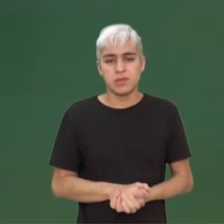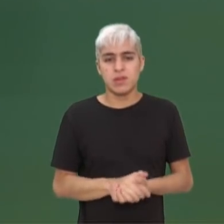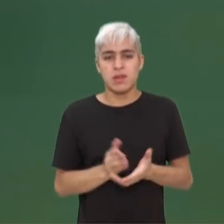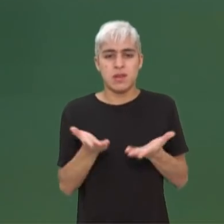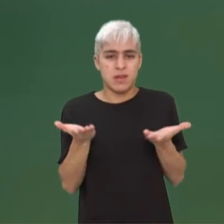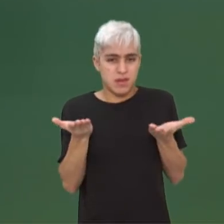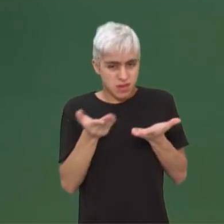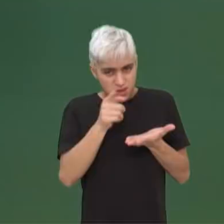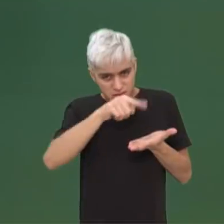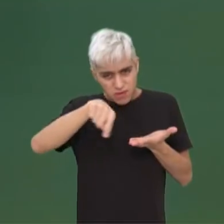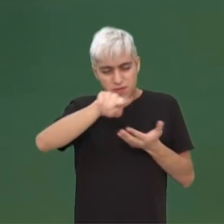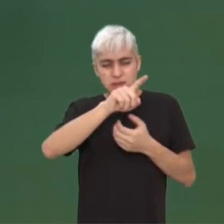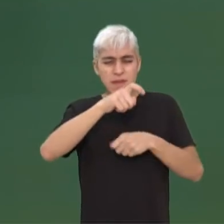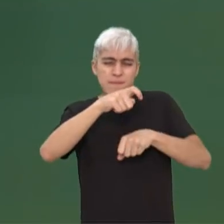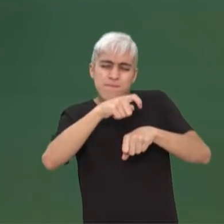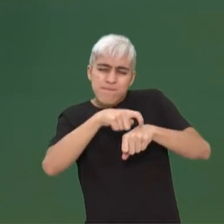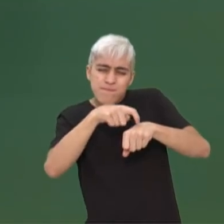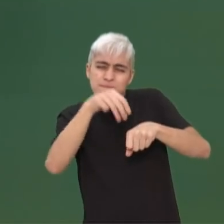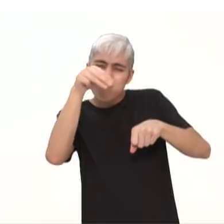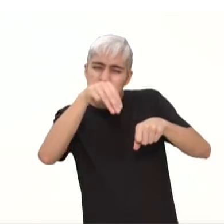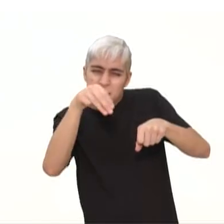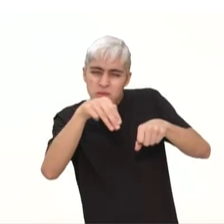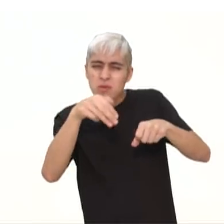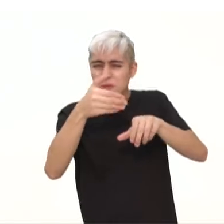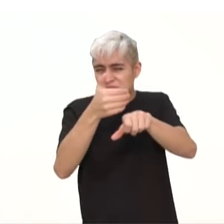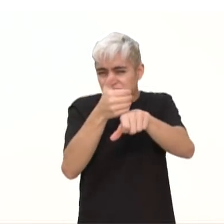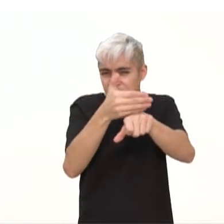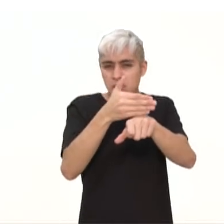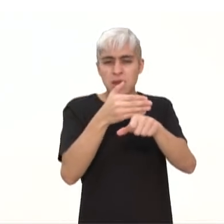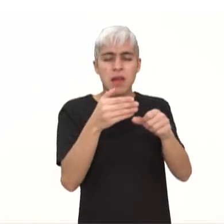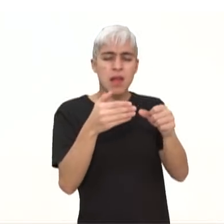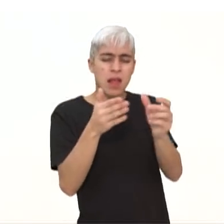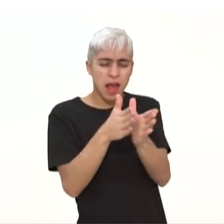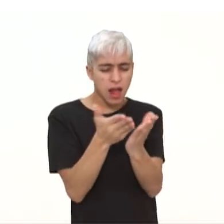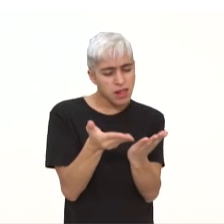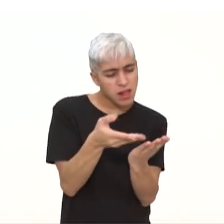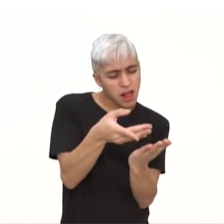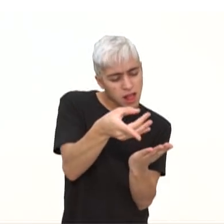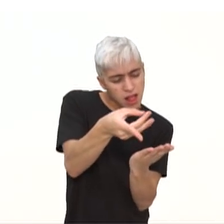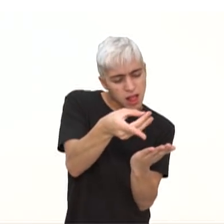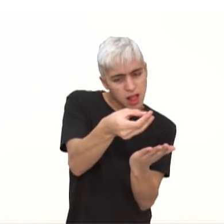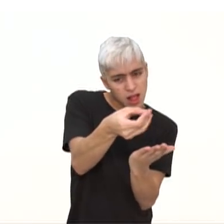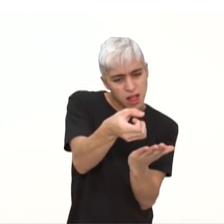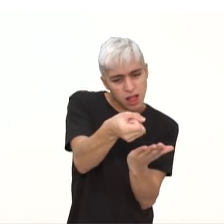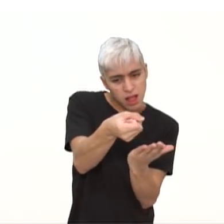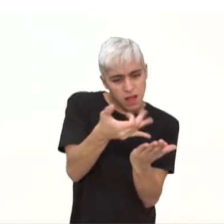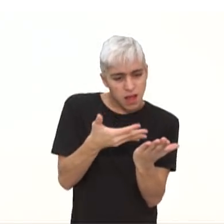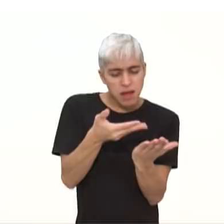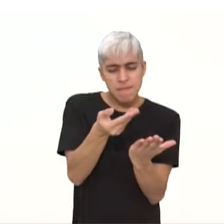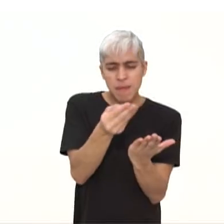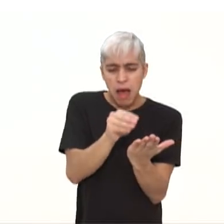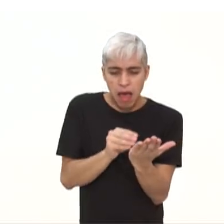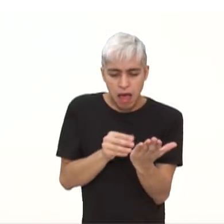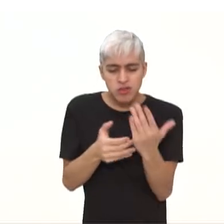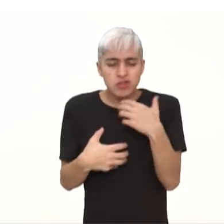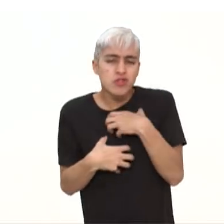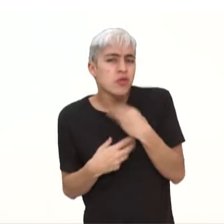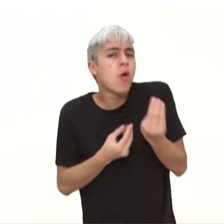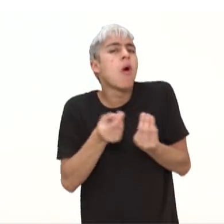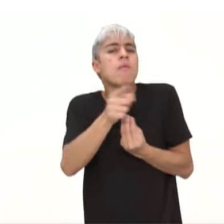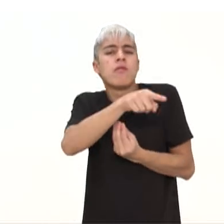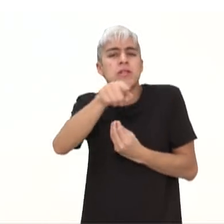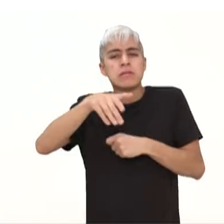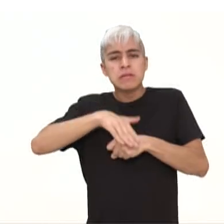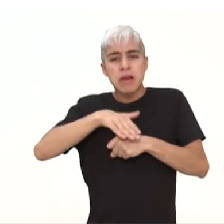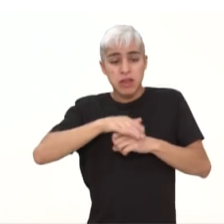Agora, vocês vão ter aí alguns minutinhos para descrever em seu caderno como que você está se sentindo após realizar aí